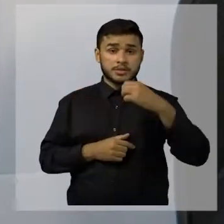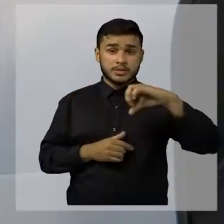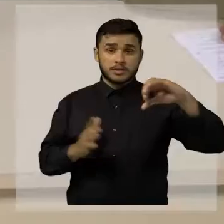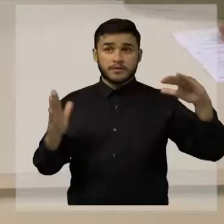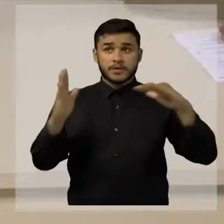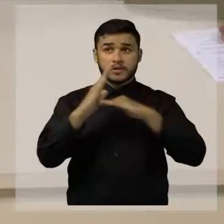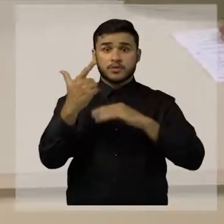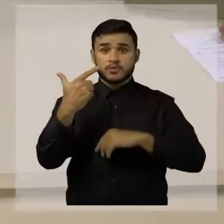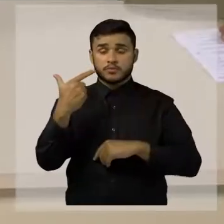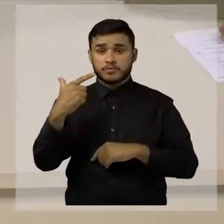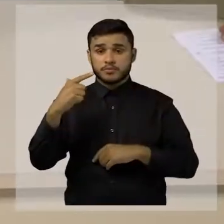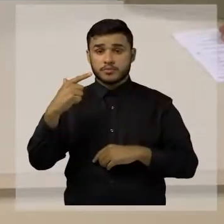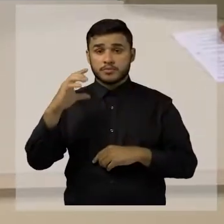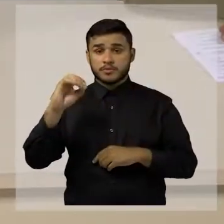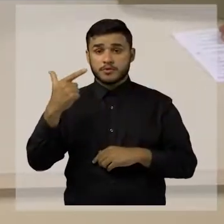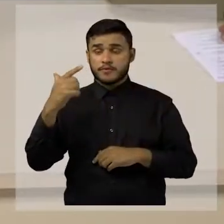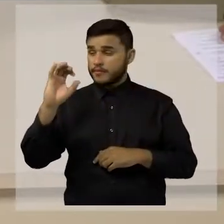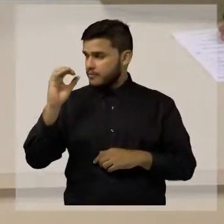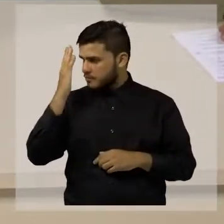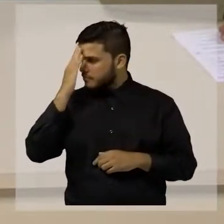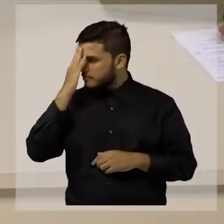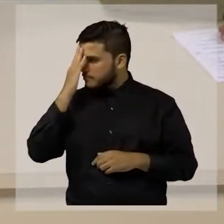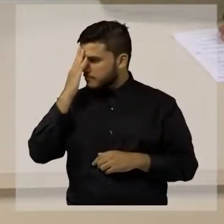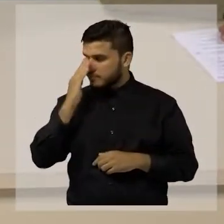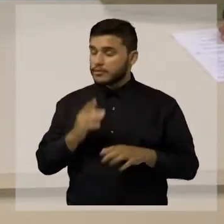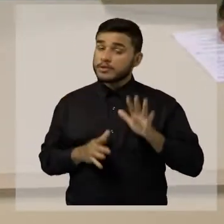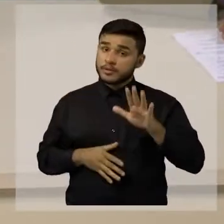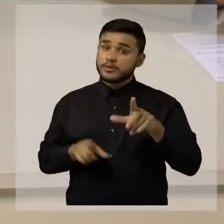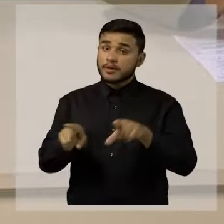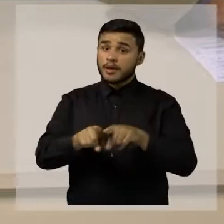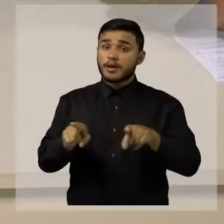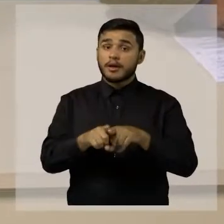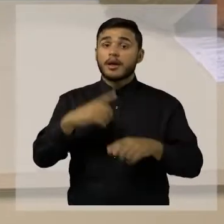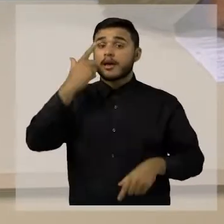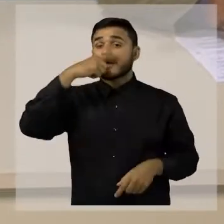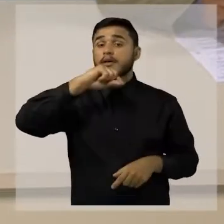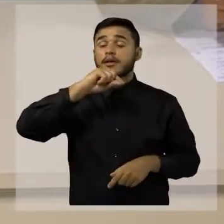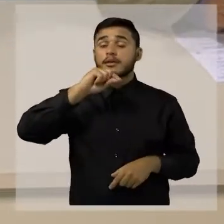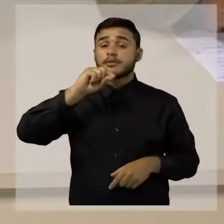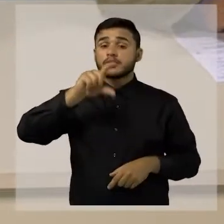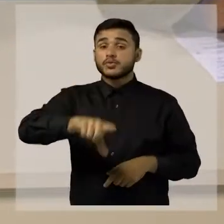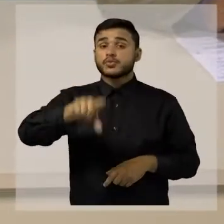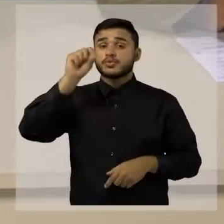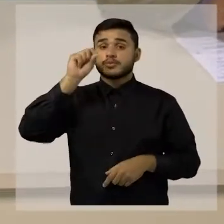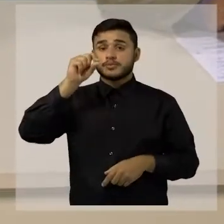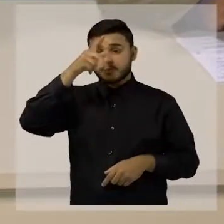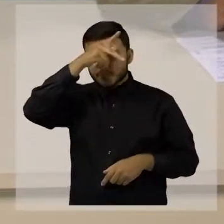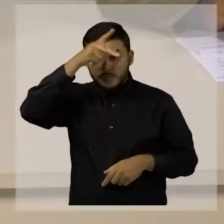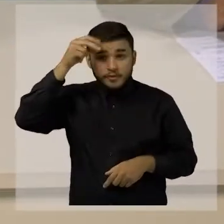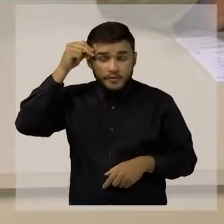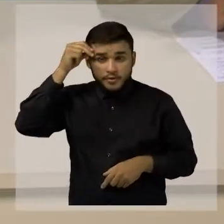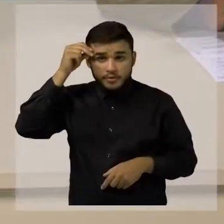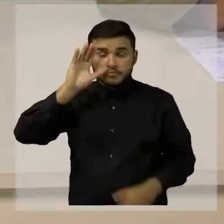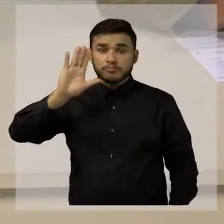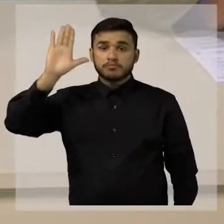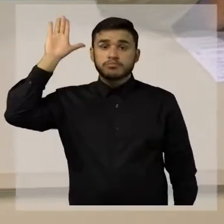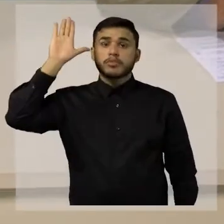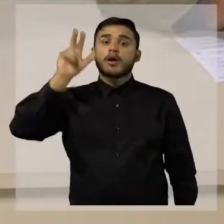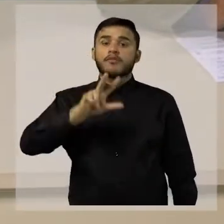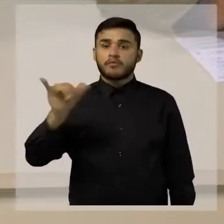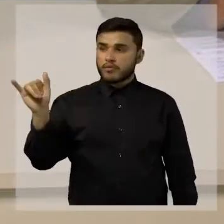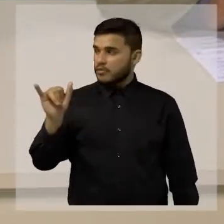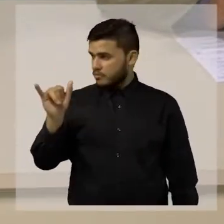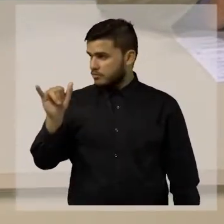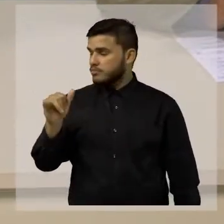à sucessão de Roberto Cláudio, eu acho que também passa por ele. Aí eu acho que você tem nomes como o próprio José Sarto, que eu acabei de